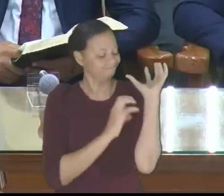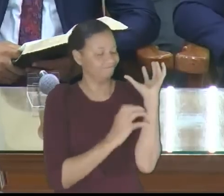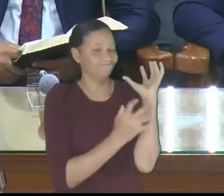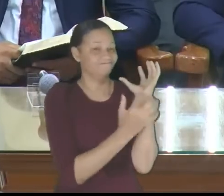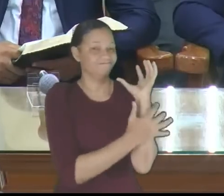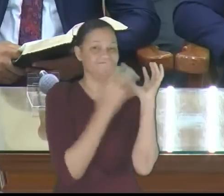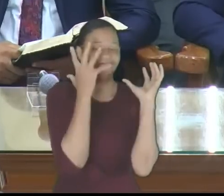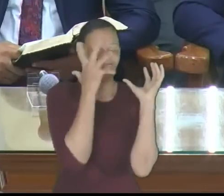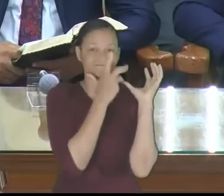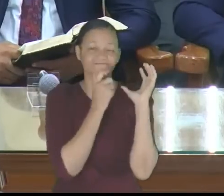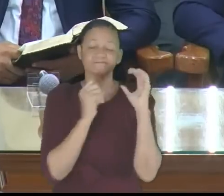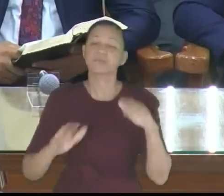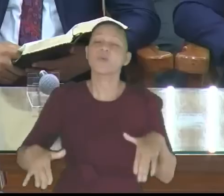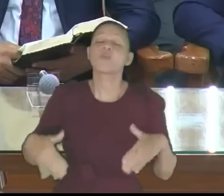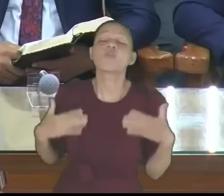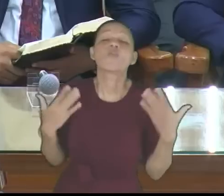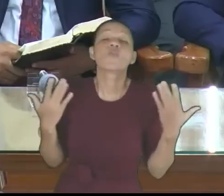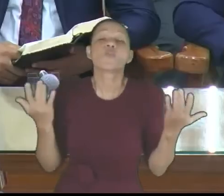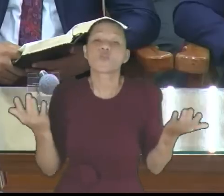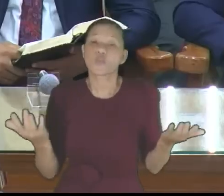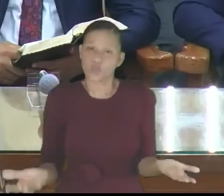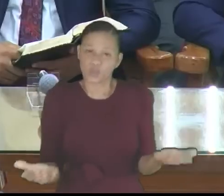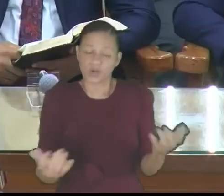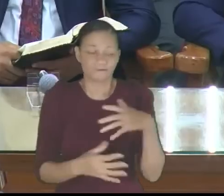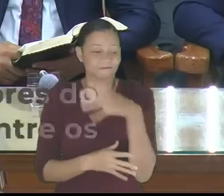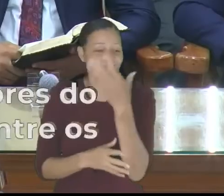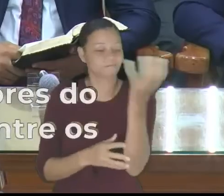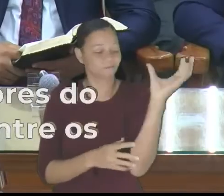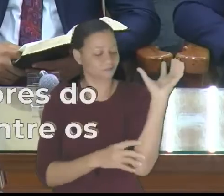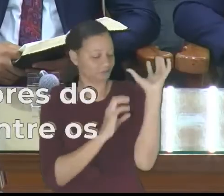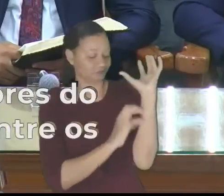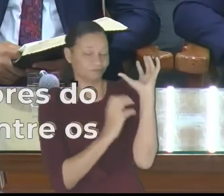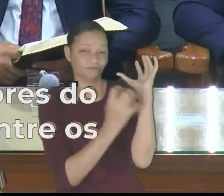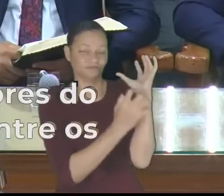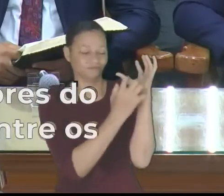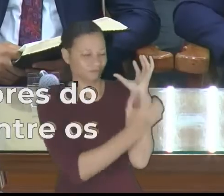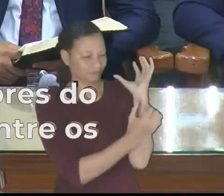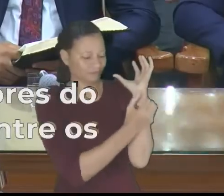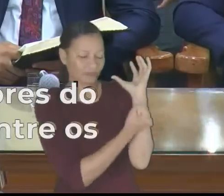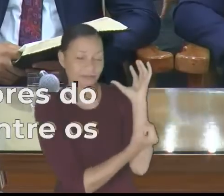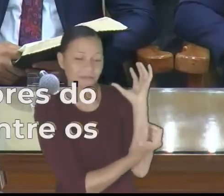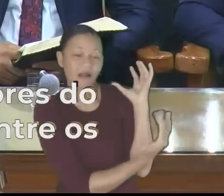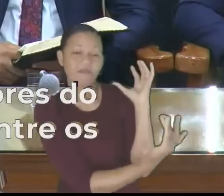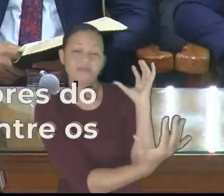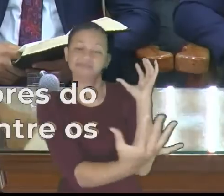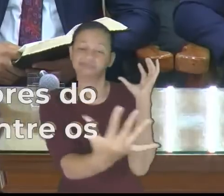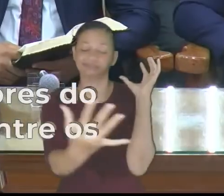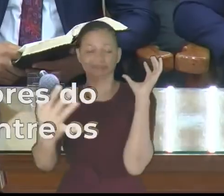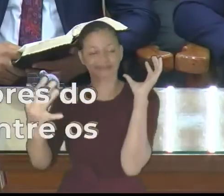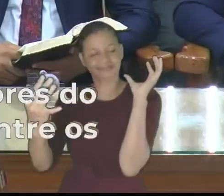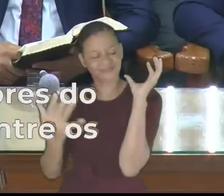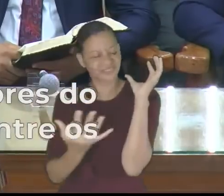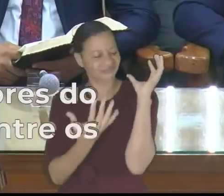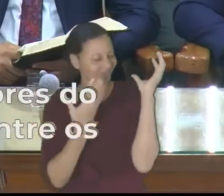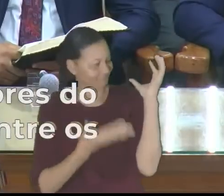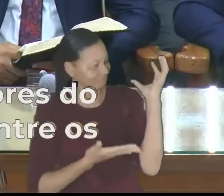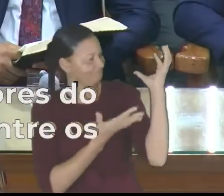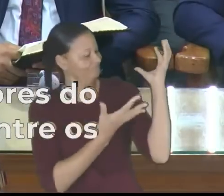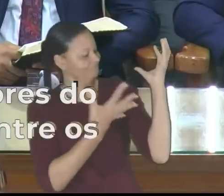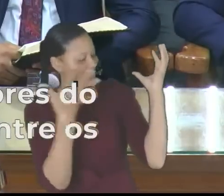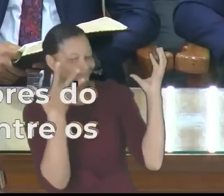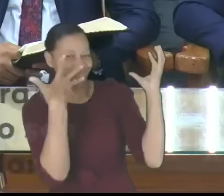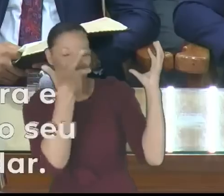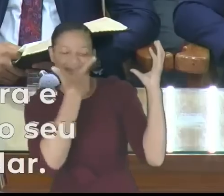Cantares. Qual a macieira entre as árvores do bosque, tal é o meu amado entre